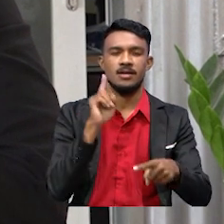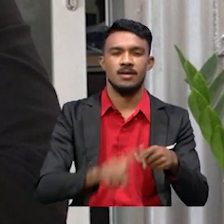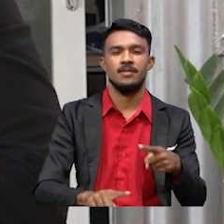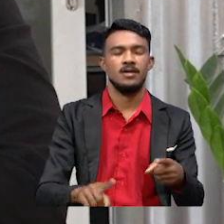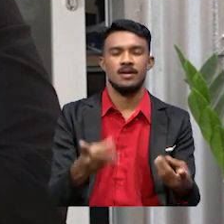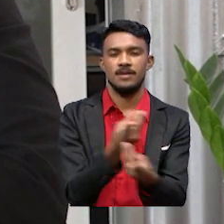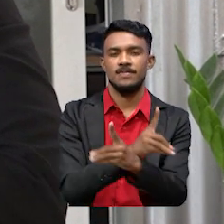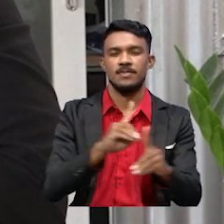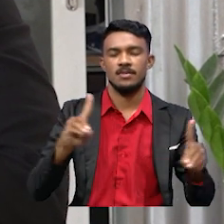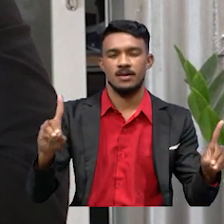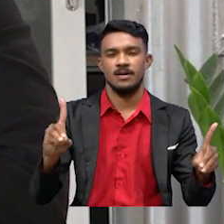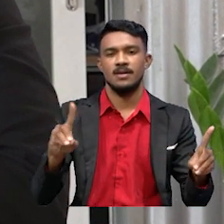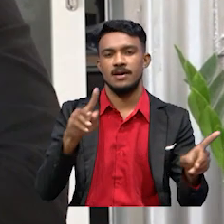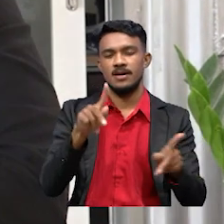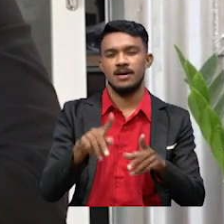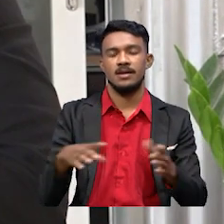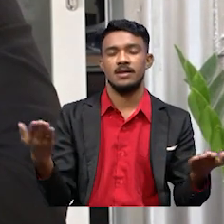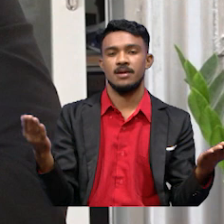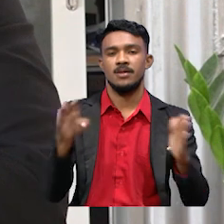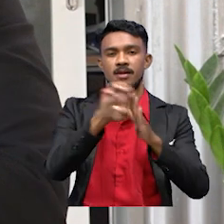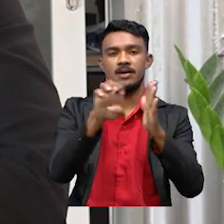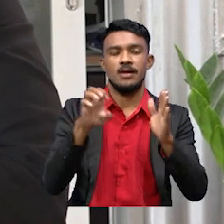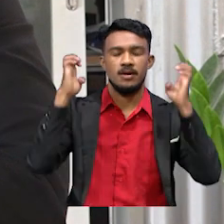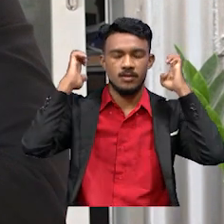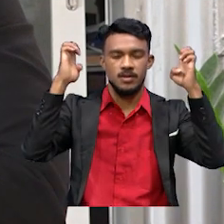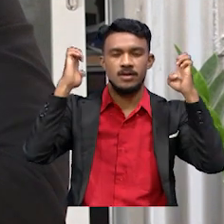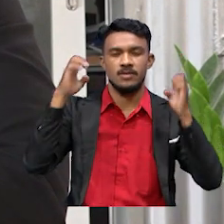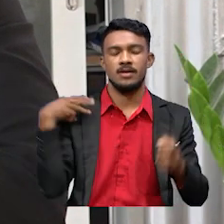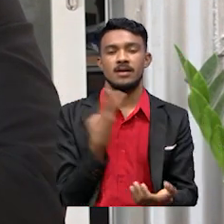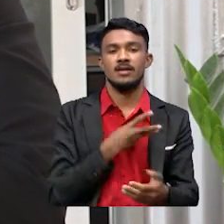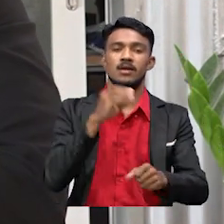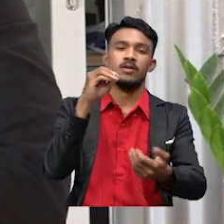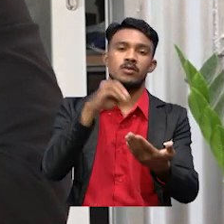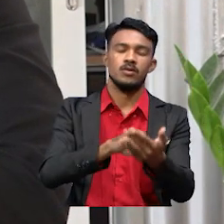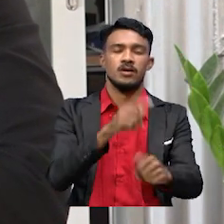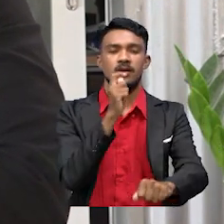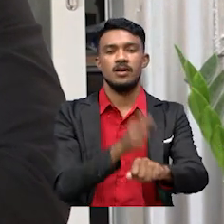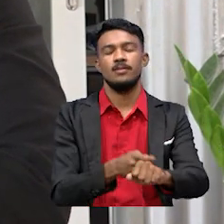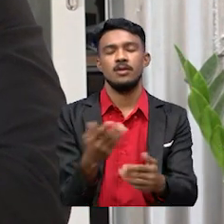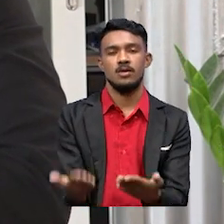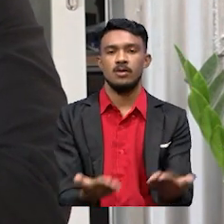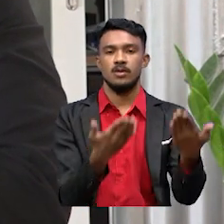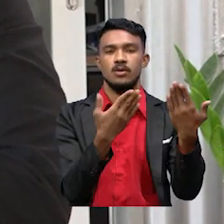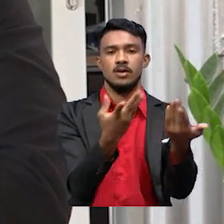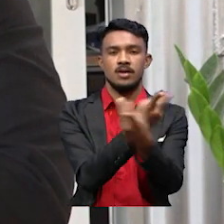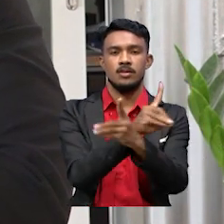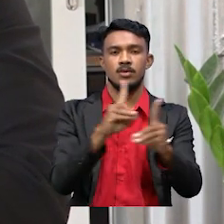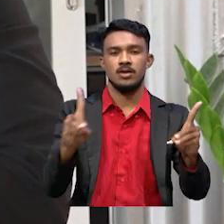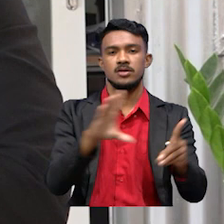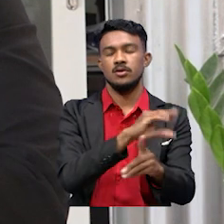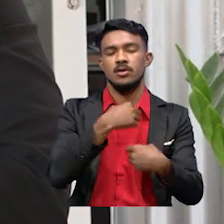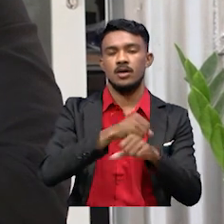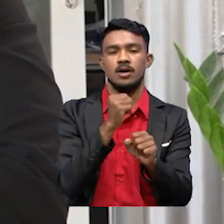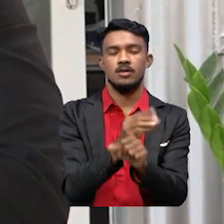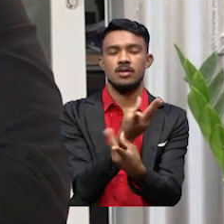democracia ira ne be maka educativo ita torna tempo atu lori democracia ou cura democracia